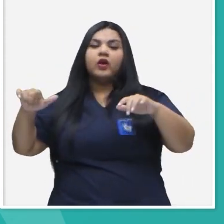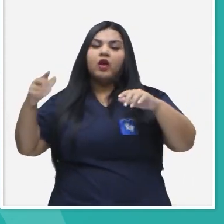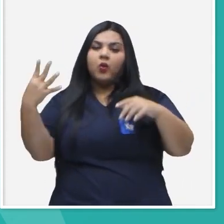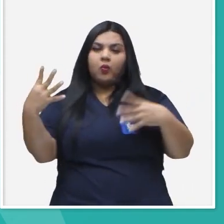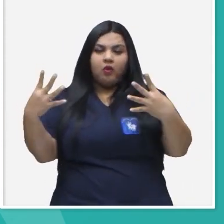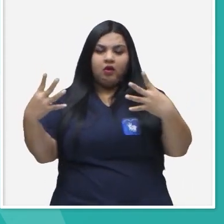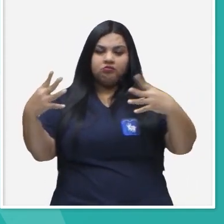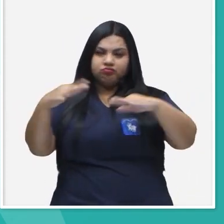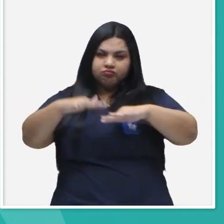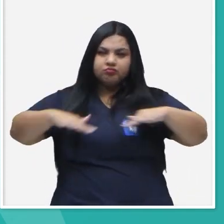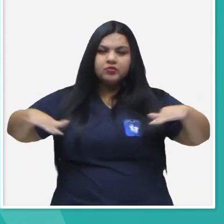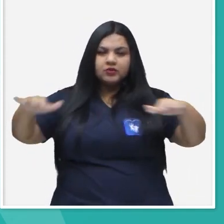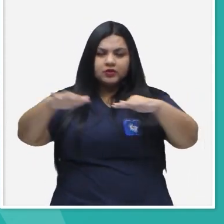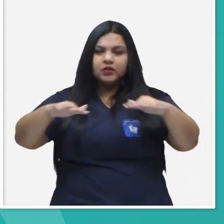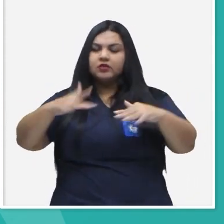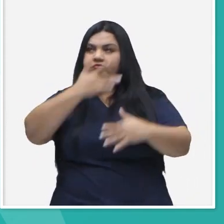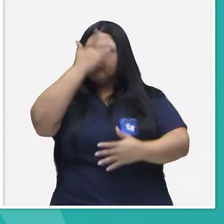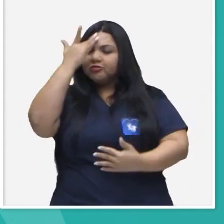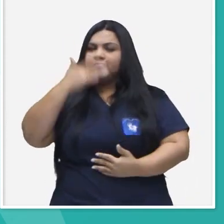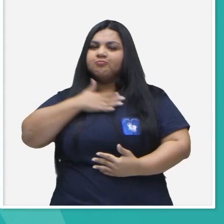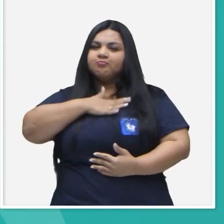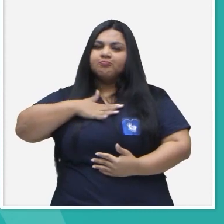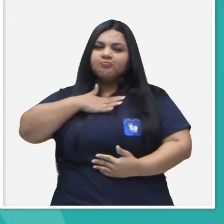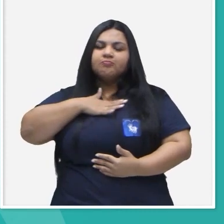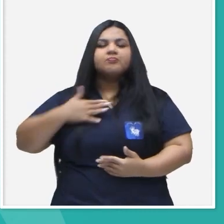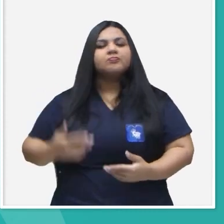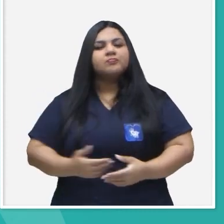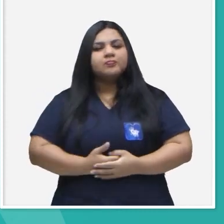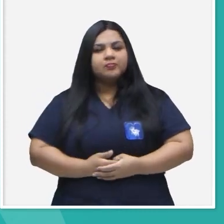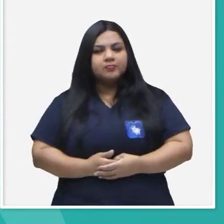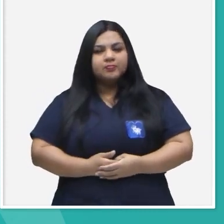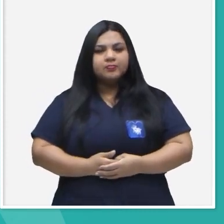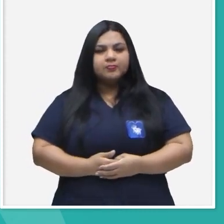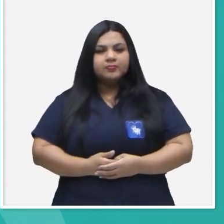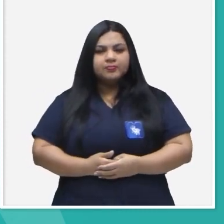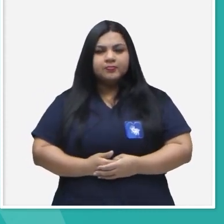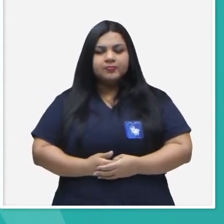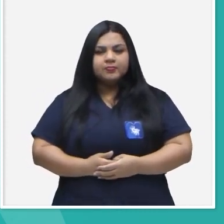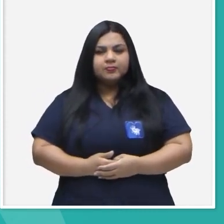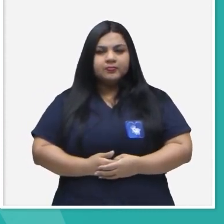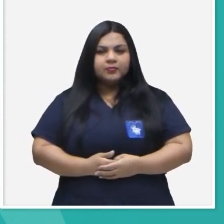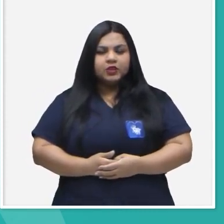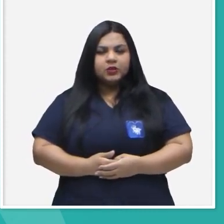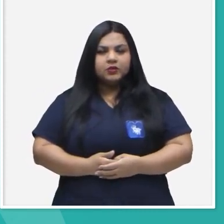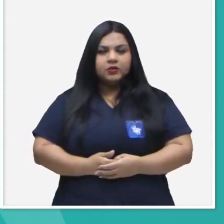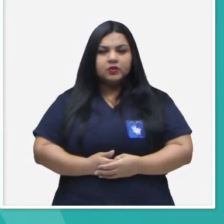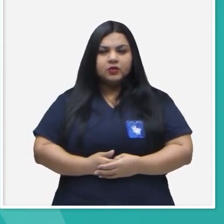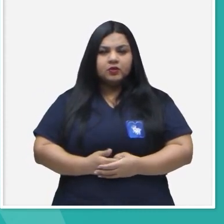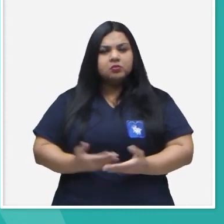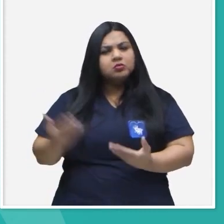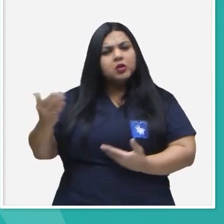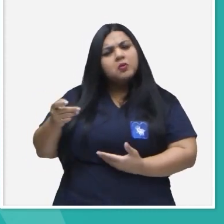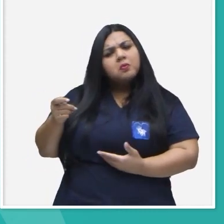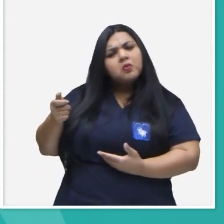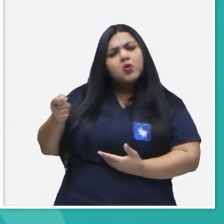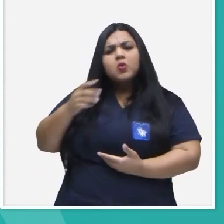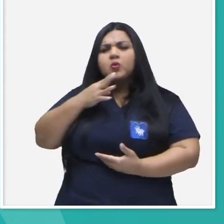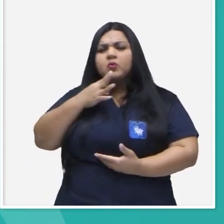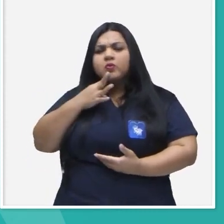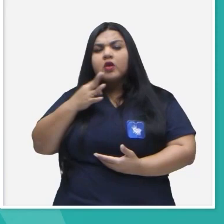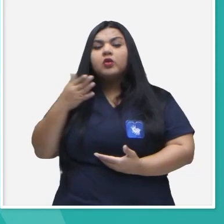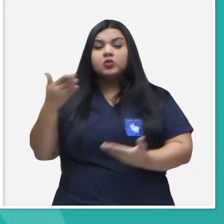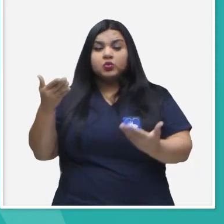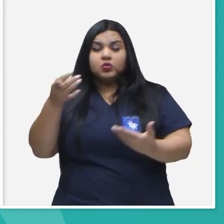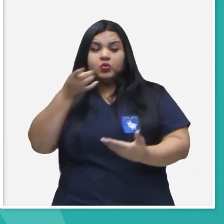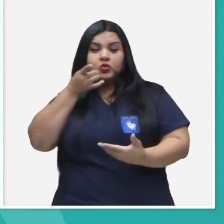aí no gosto das pessoas. Vamos prosseguir? Esse aqui talvez vocês conheçam um pouco, mas hoje, nos dias de